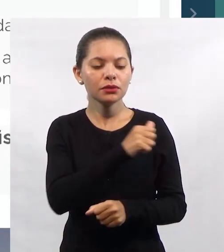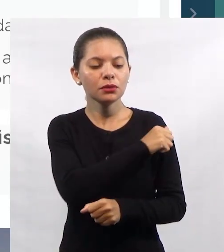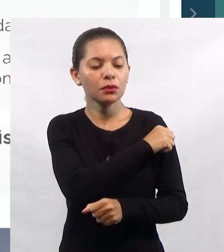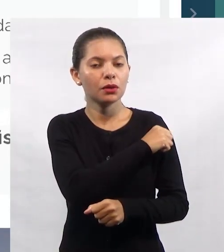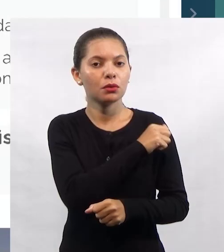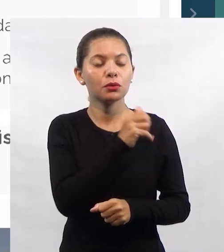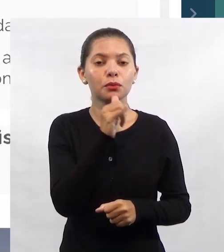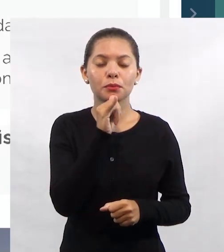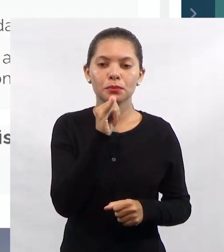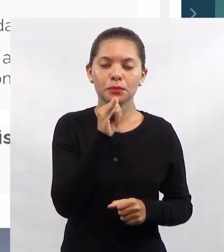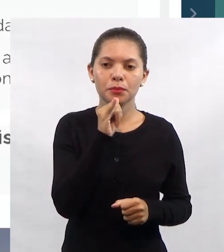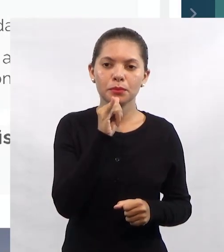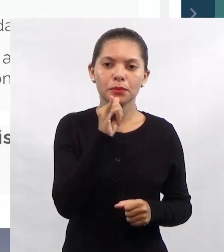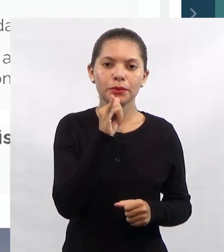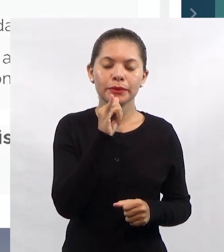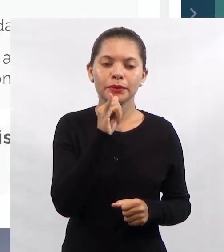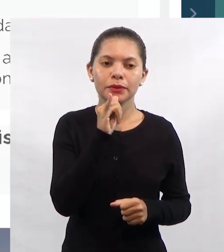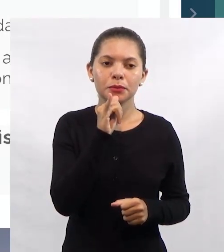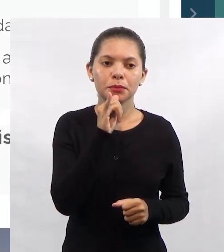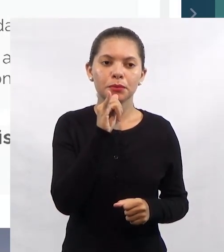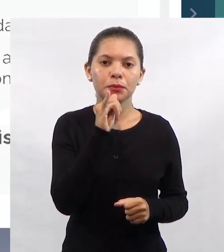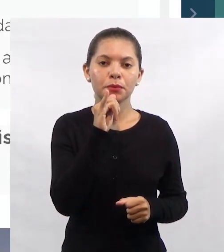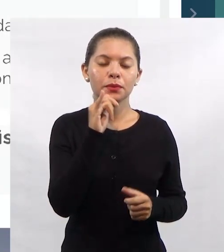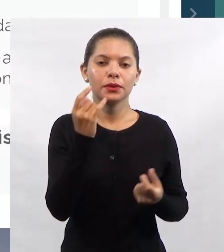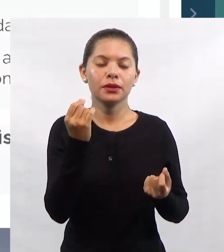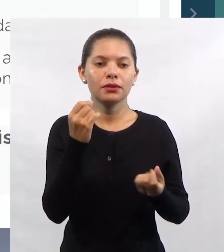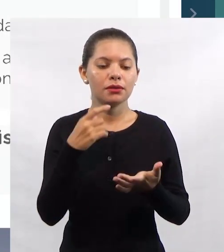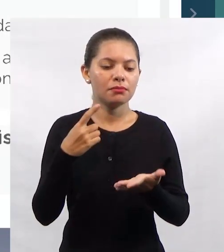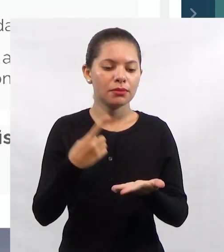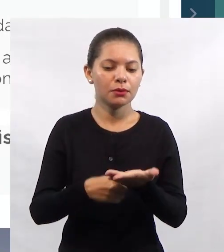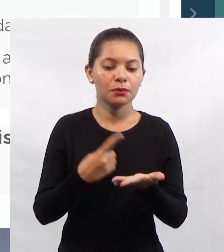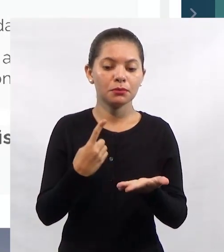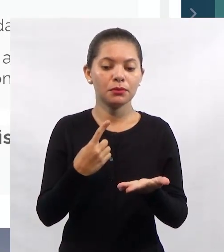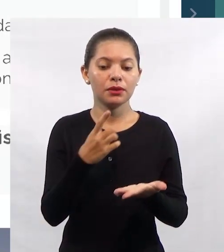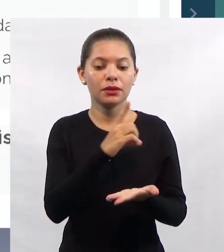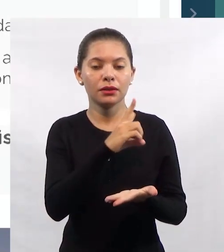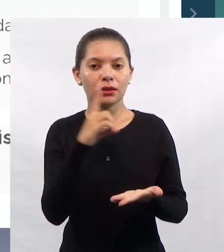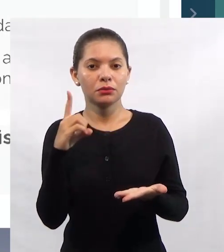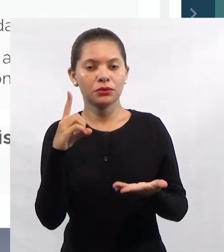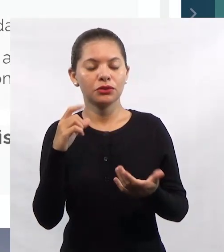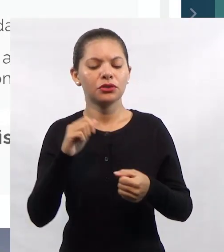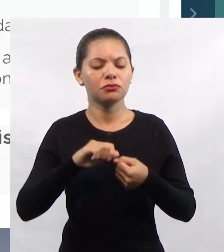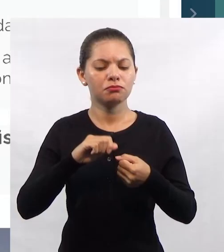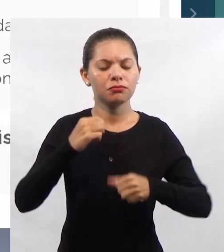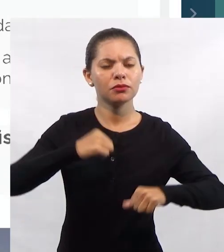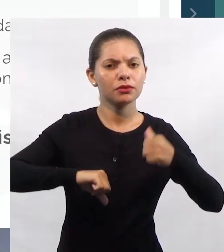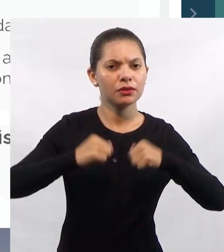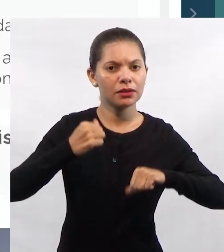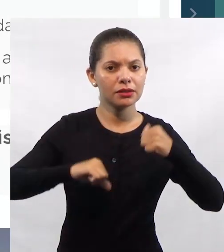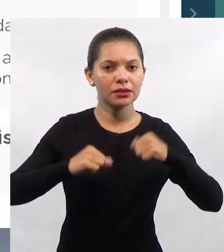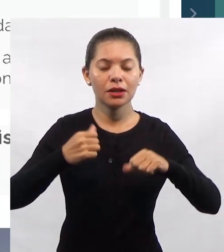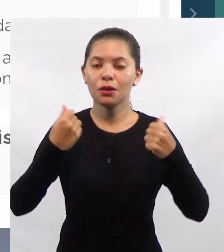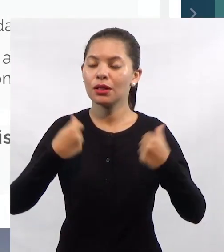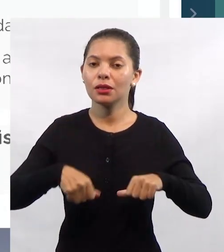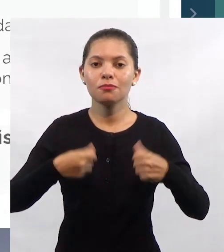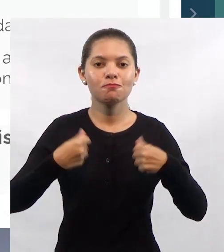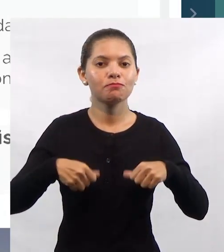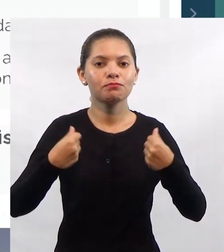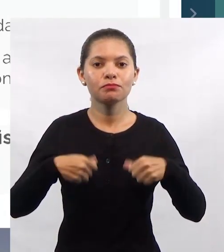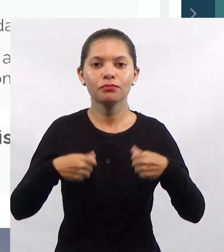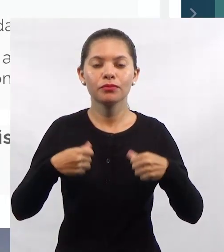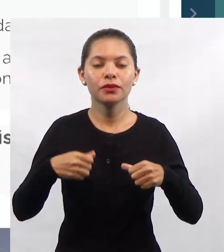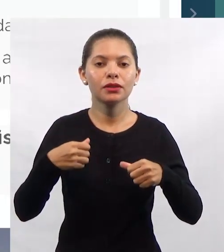ou seja, se o aluno, ele agendar a certificação, ele fizer a avaliação, ele